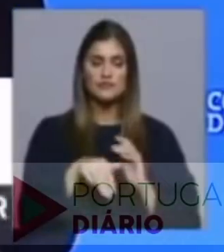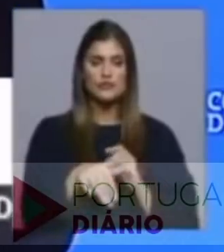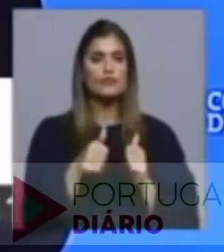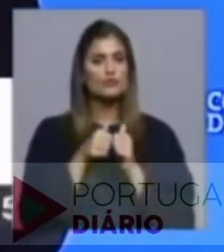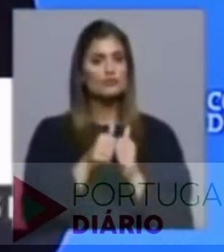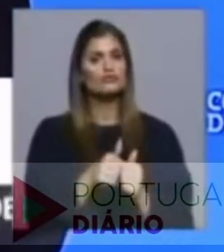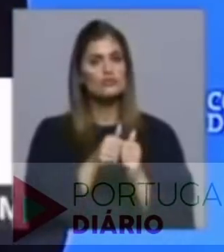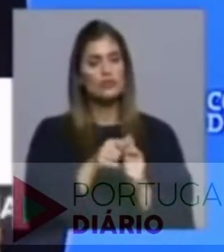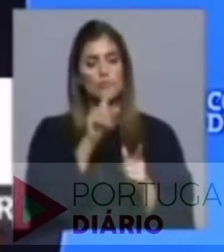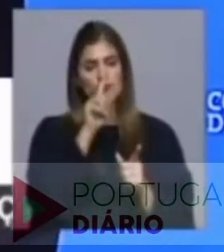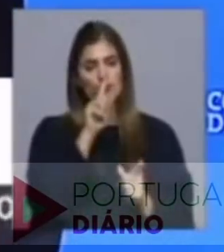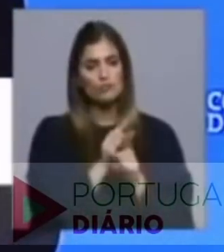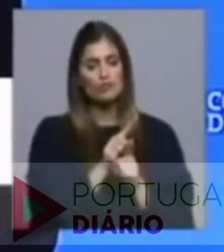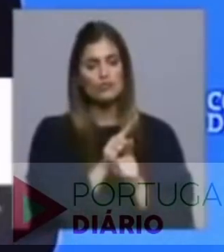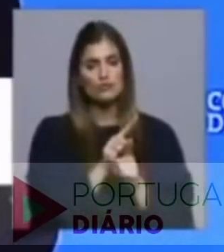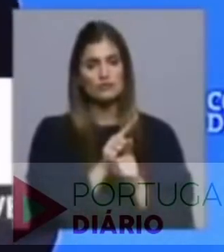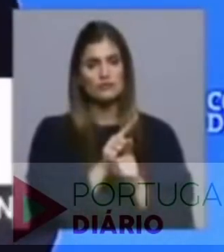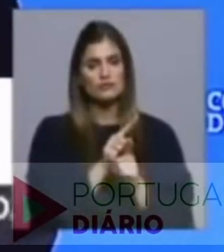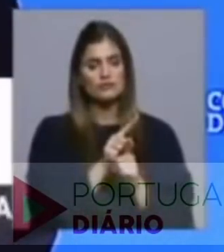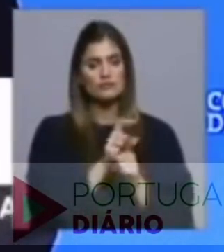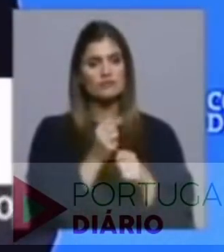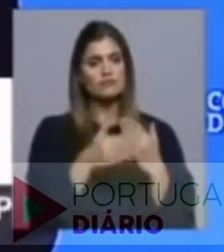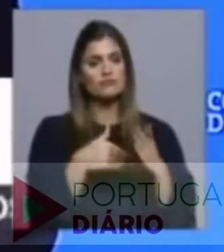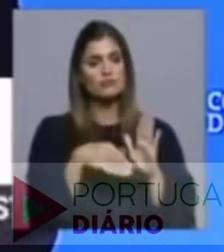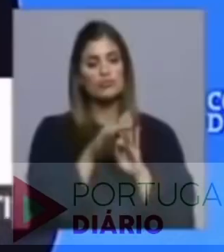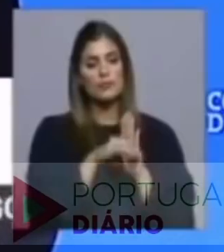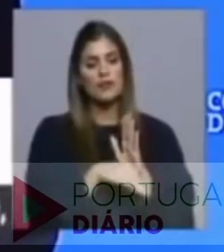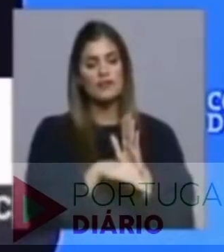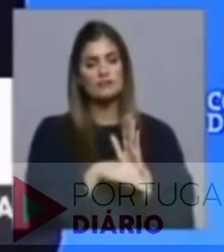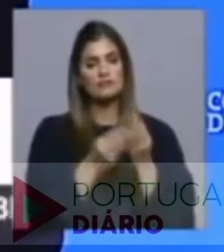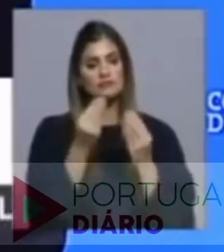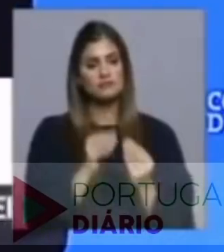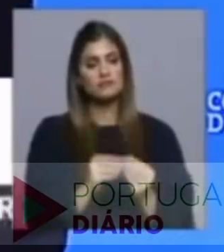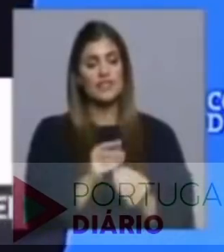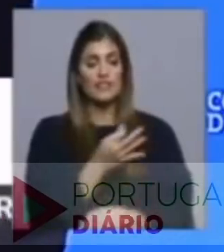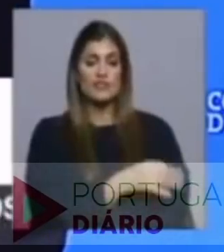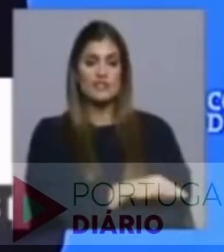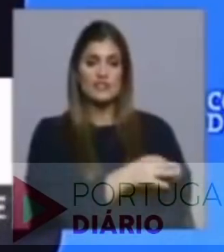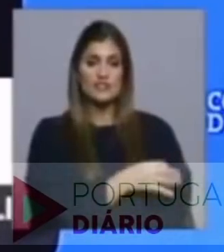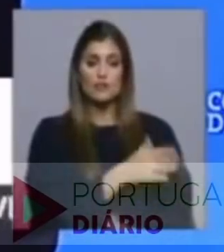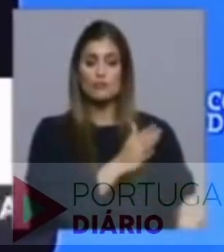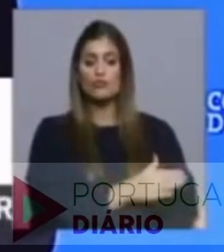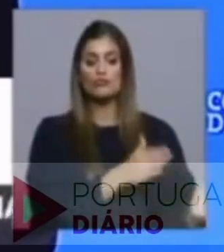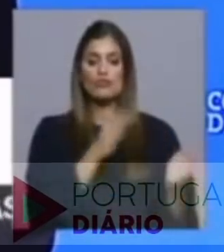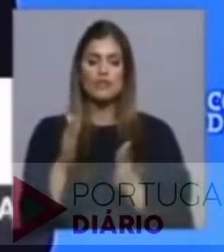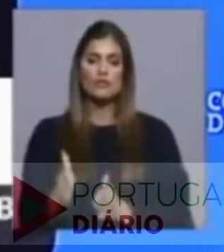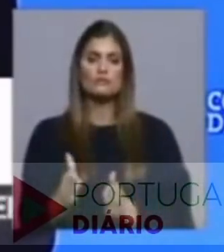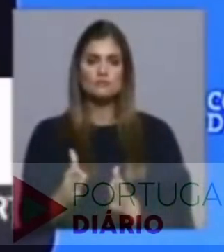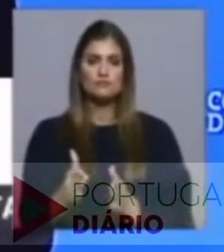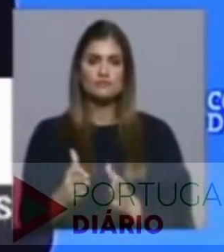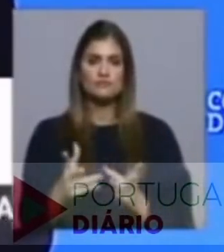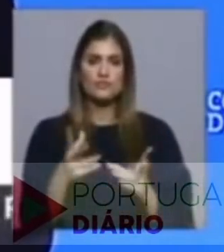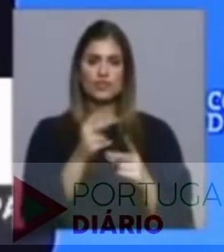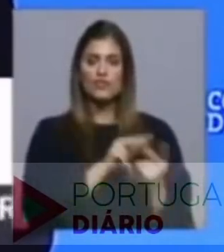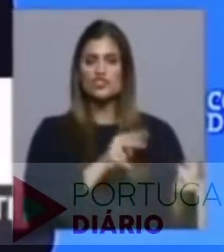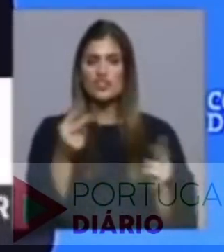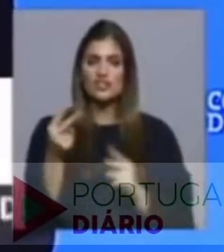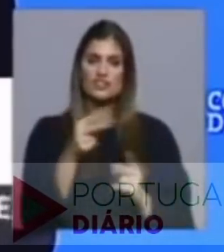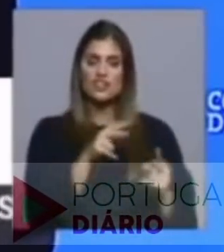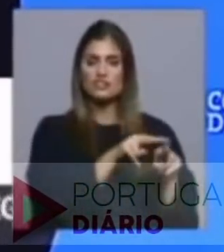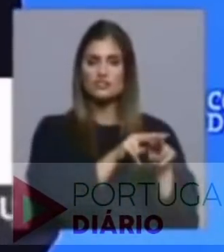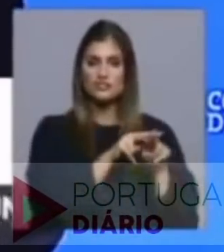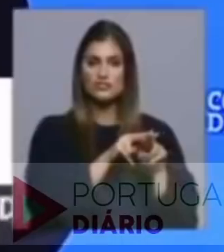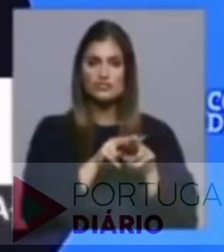acompanhadas simultaneamente da execução do programa de vacinação e, por outro lado, da nova estratégia de